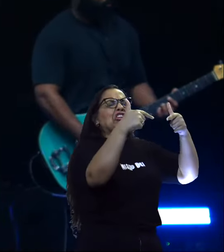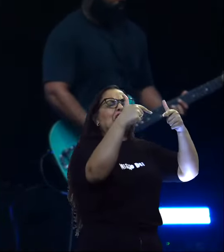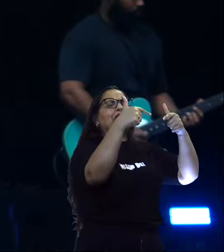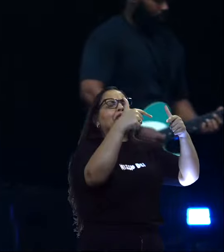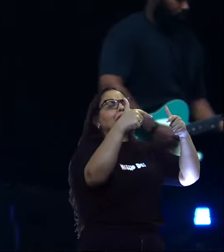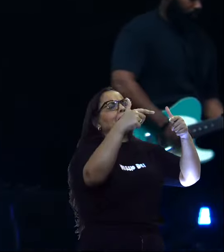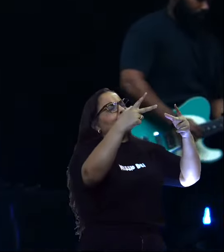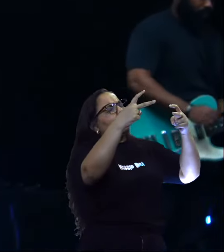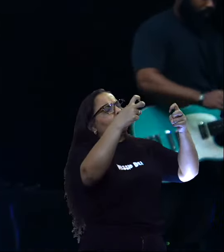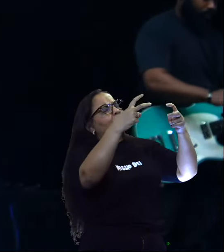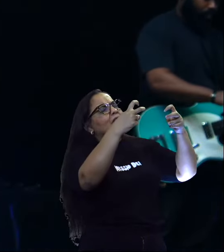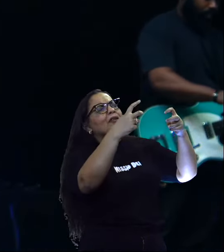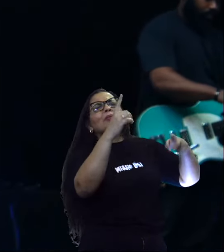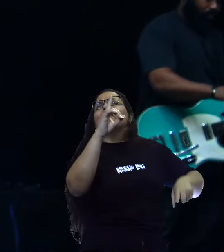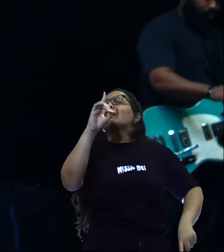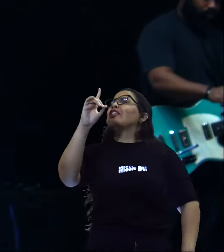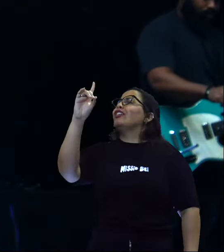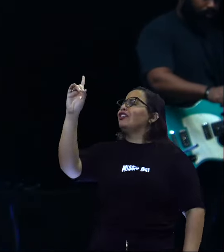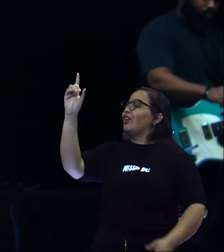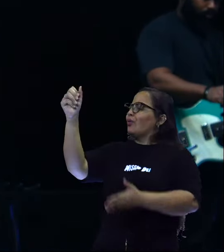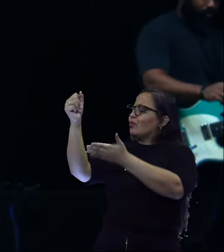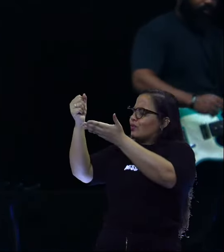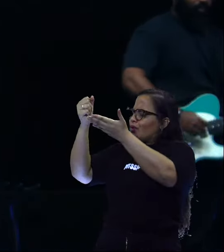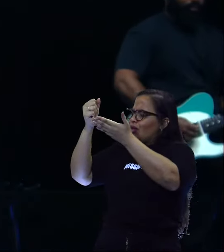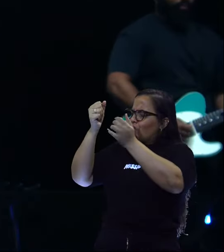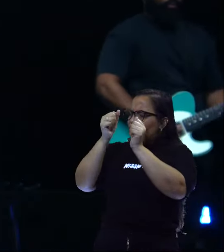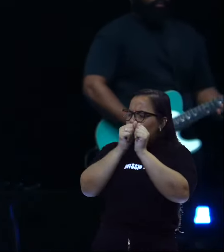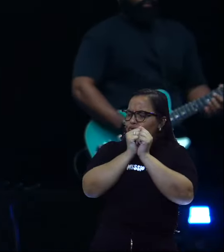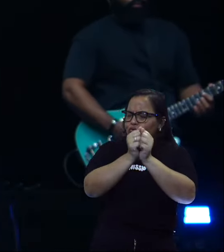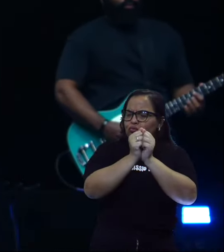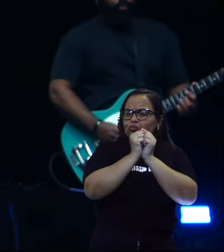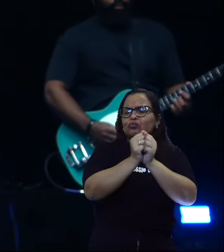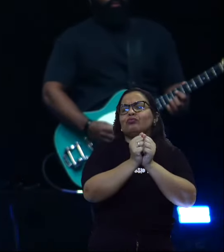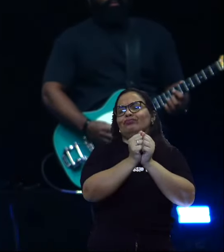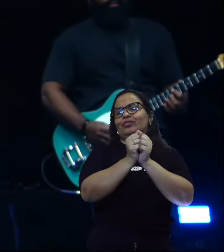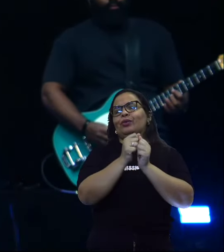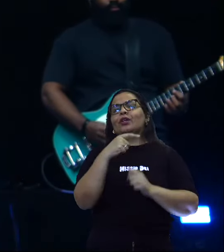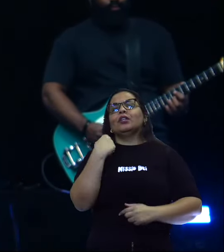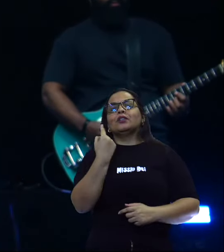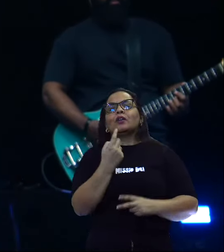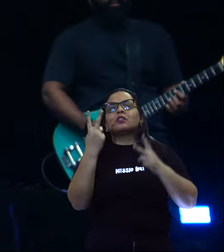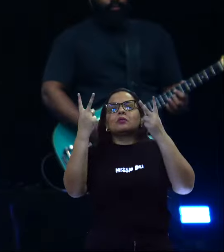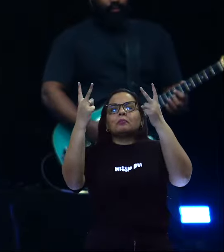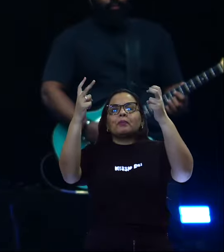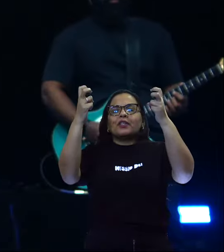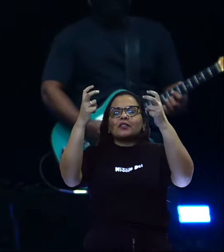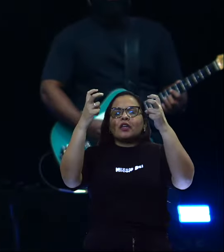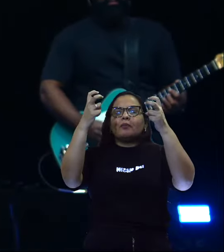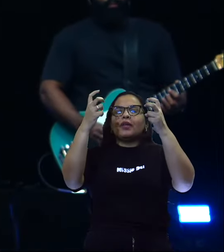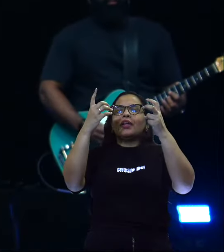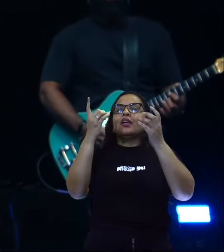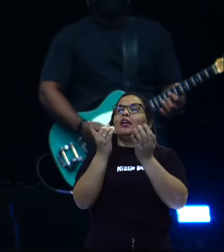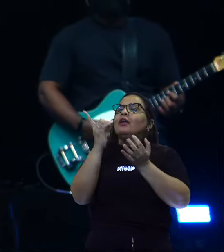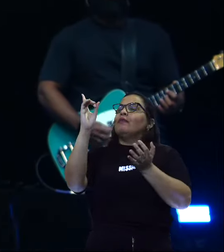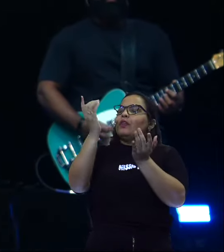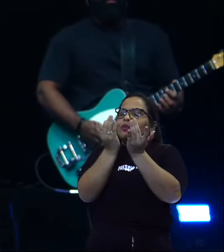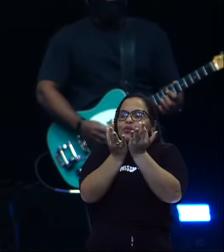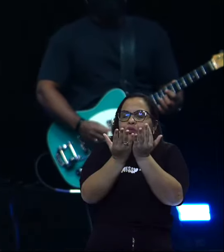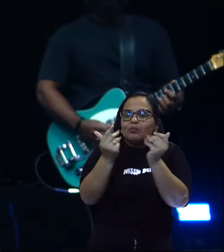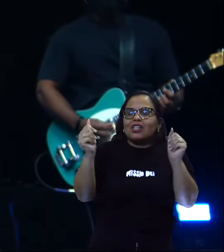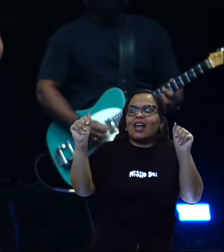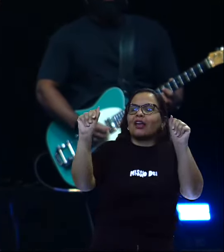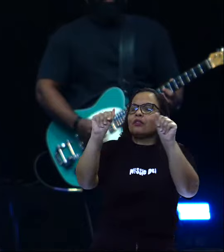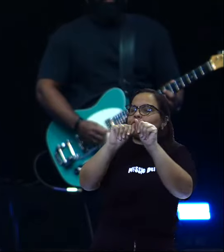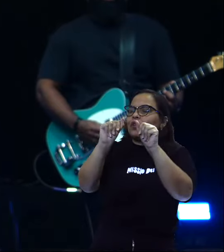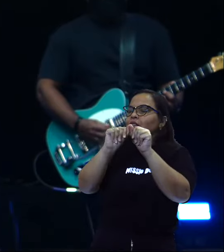familiares e amigos que não te conhecem ainda, mas vemos, Deus, como um espaço do agir de Deus, onde o Senhor vai realizar uma obra profunda,